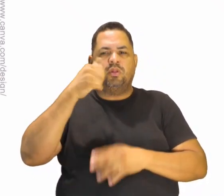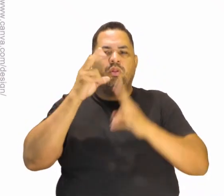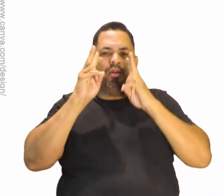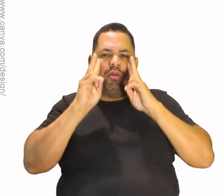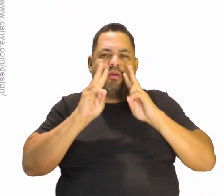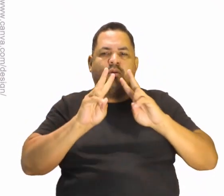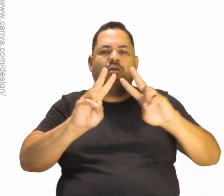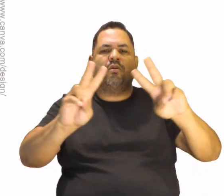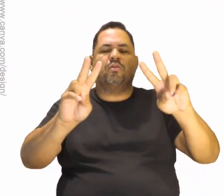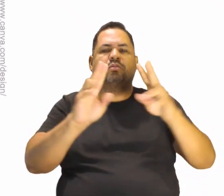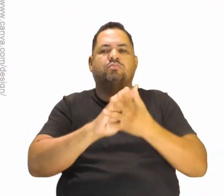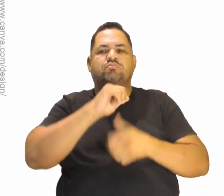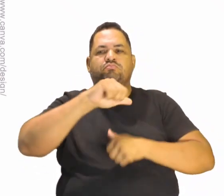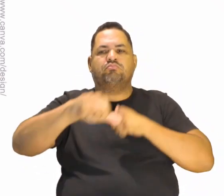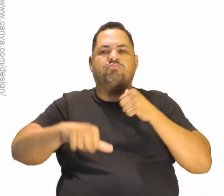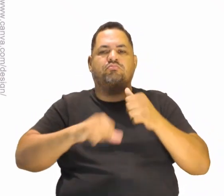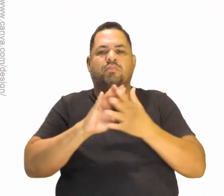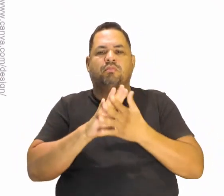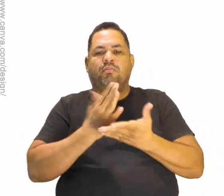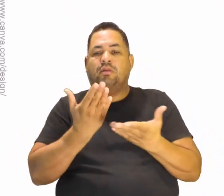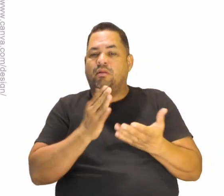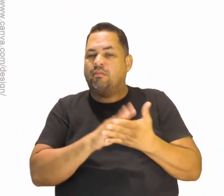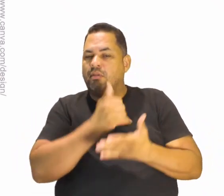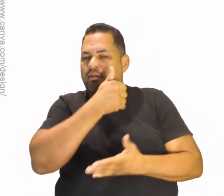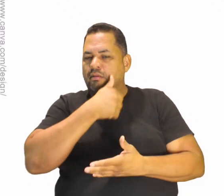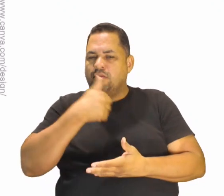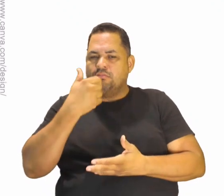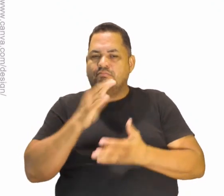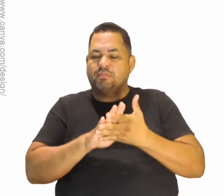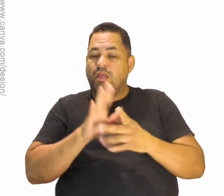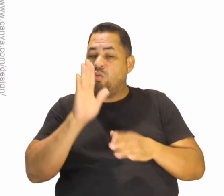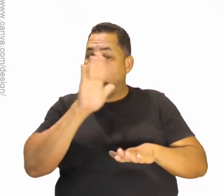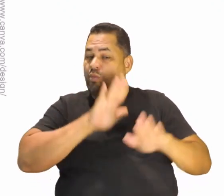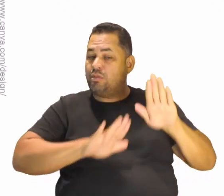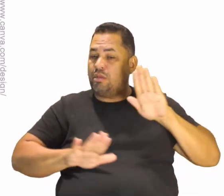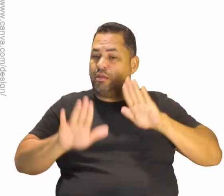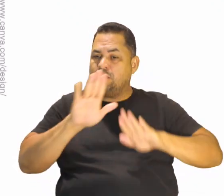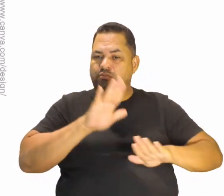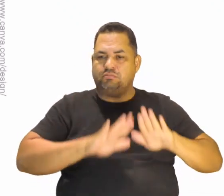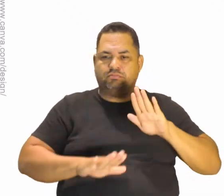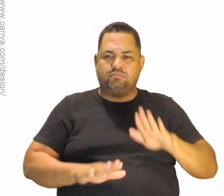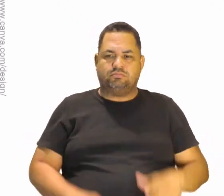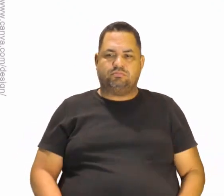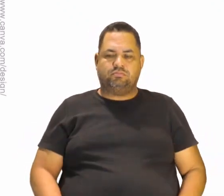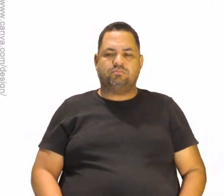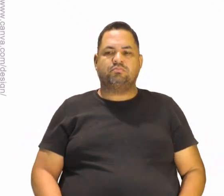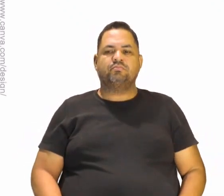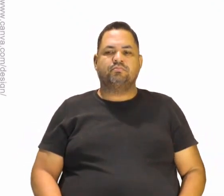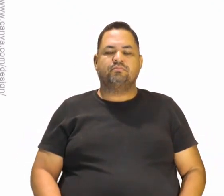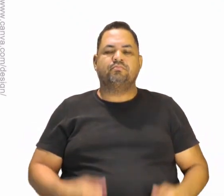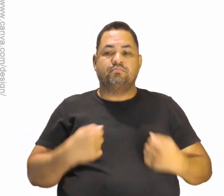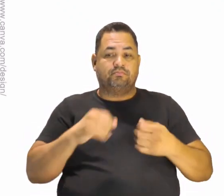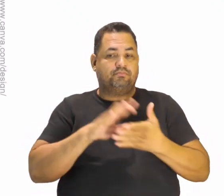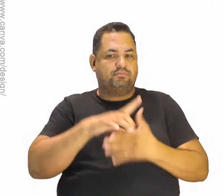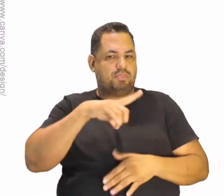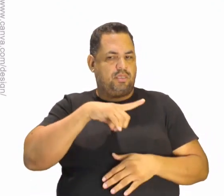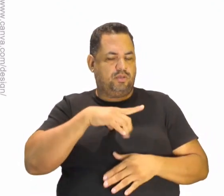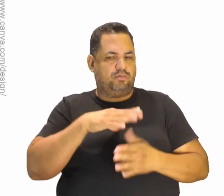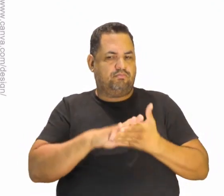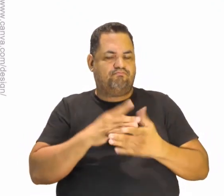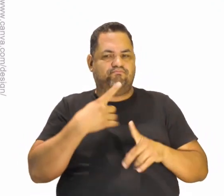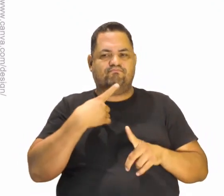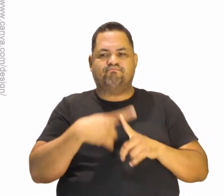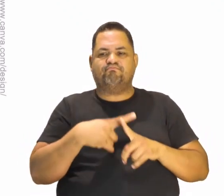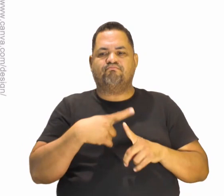visual, tornar esse visual atraente aí. E a gente tem que tomar muito cuidado com relação a isso, tá? Porque senão